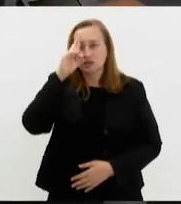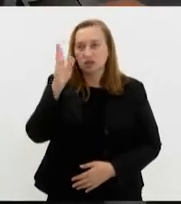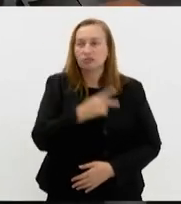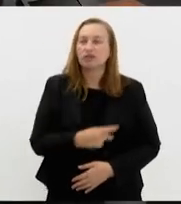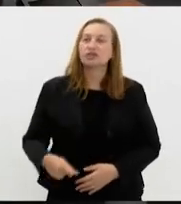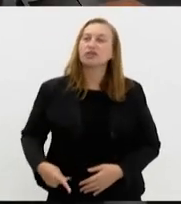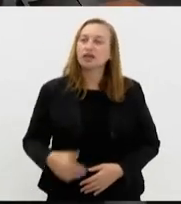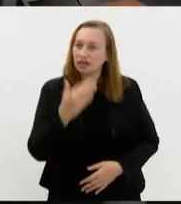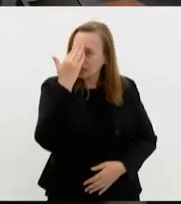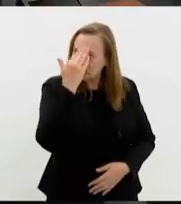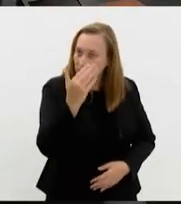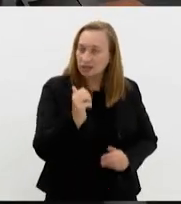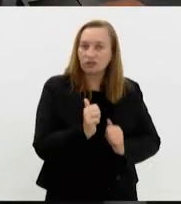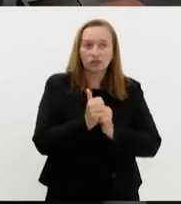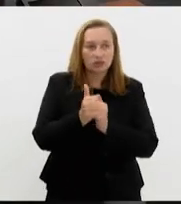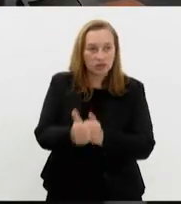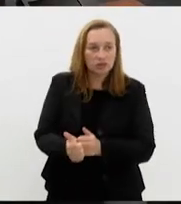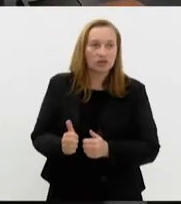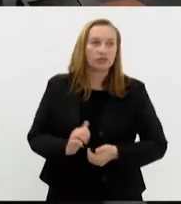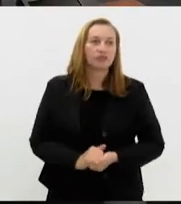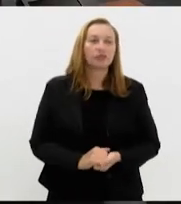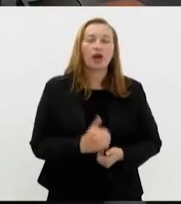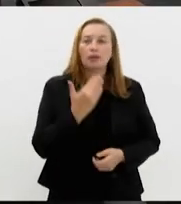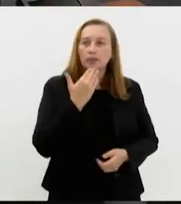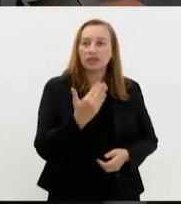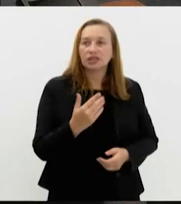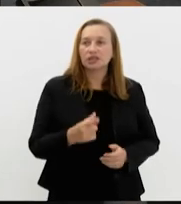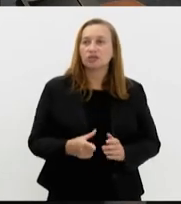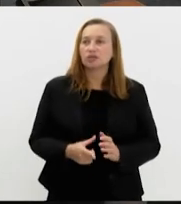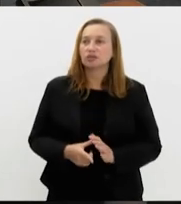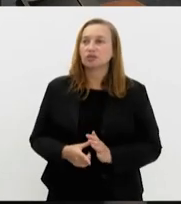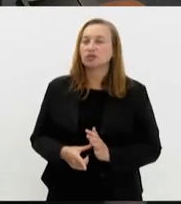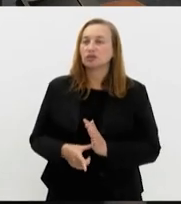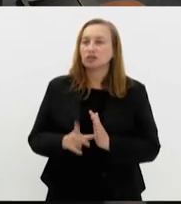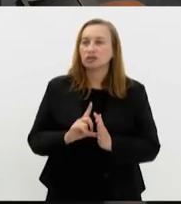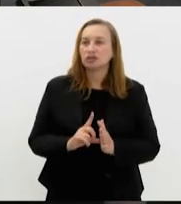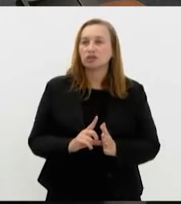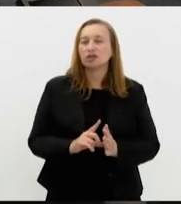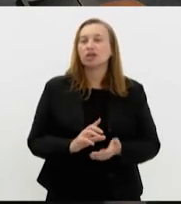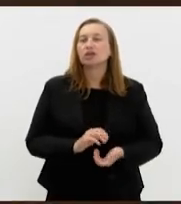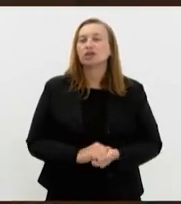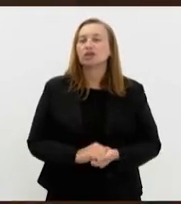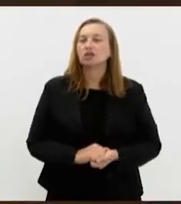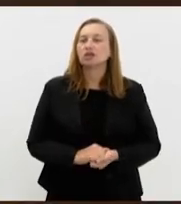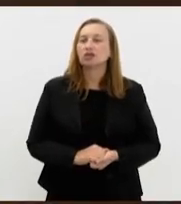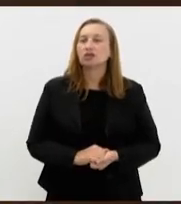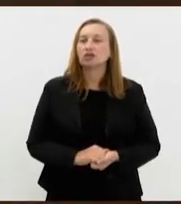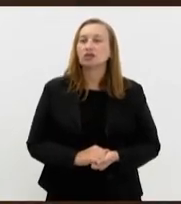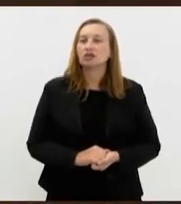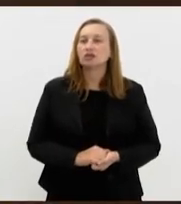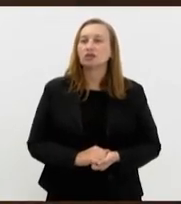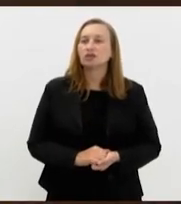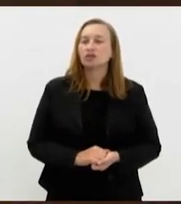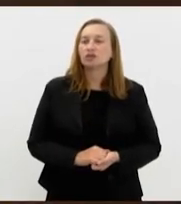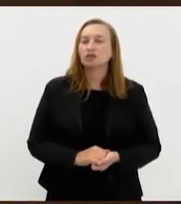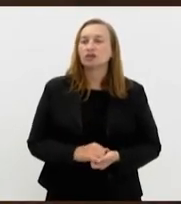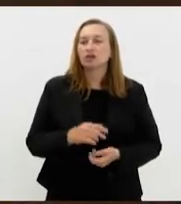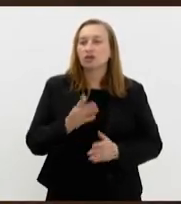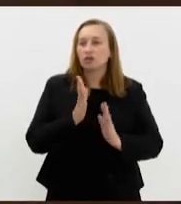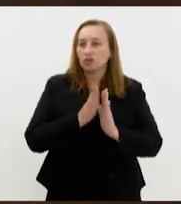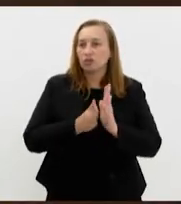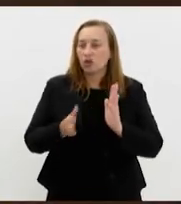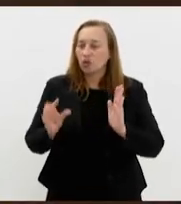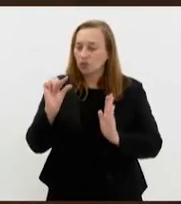agradecer a Vossa Excelência na condução aí. Eu tinha pedido anteriormente, Vossa Excelência deferiu, fazer um pequeno pela ordem,